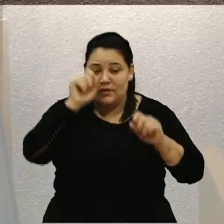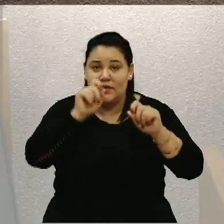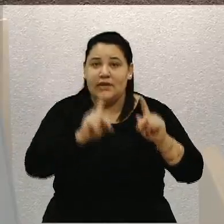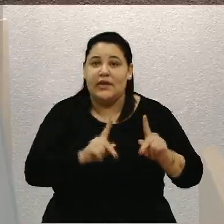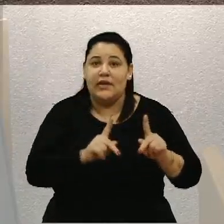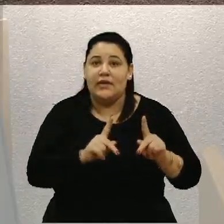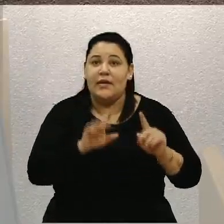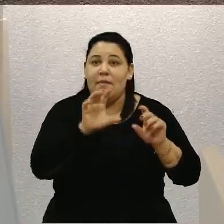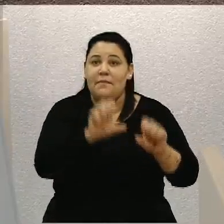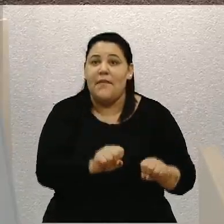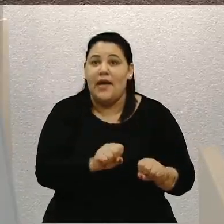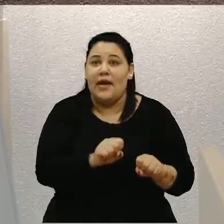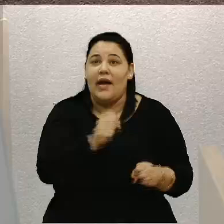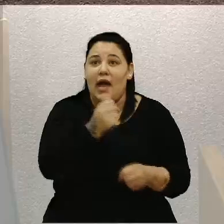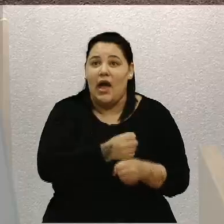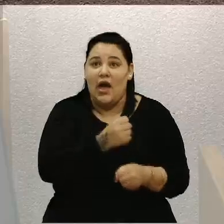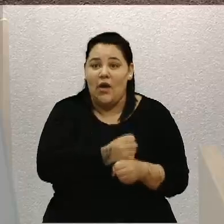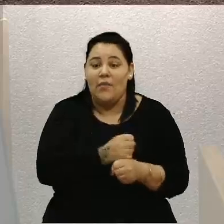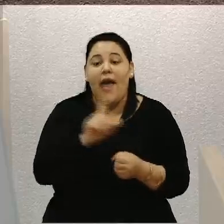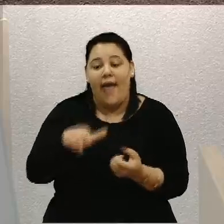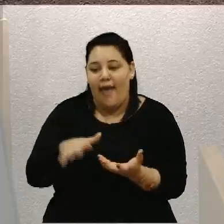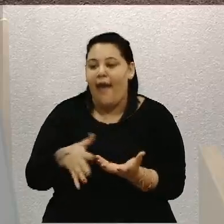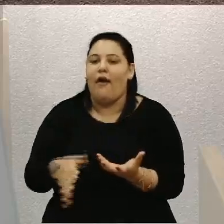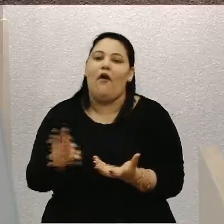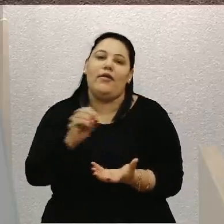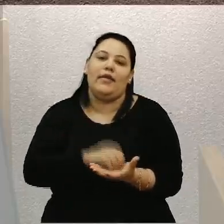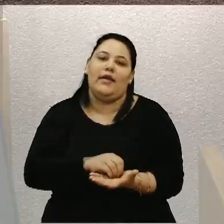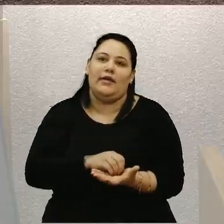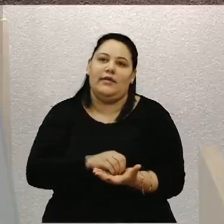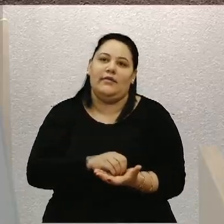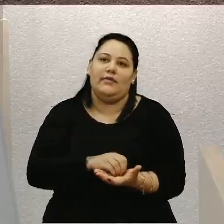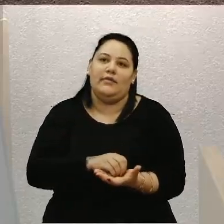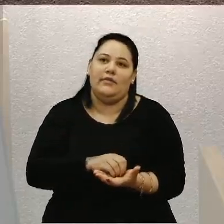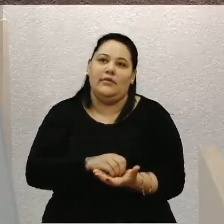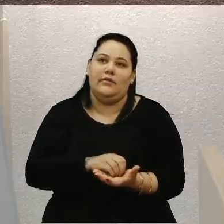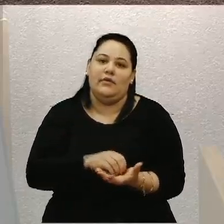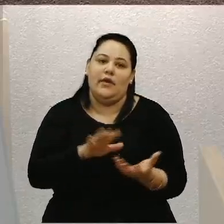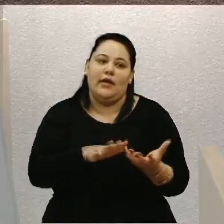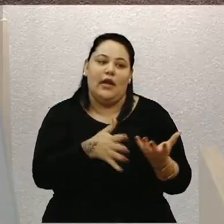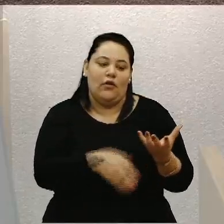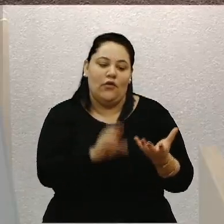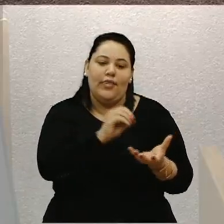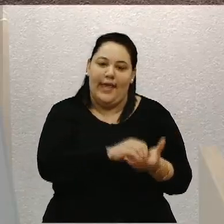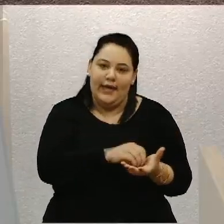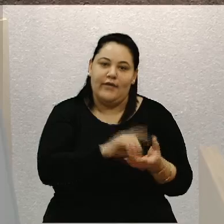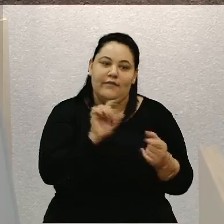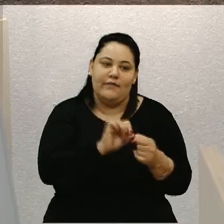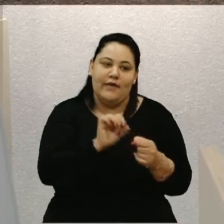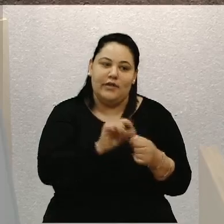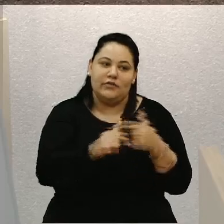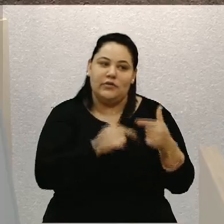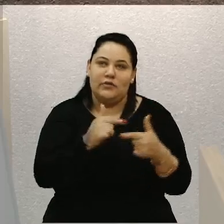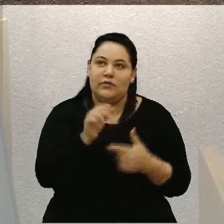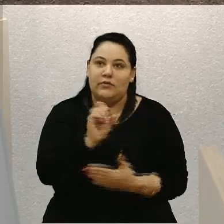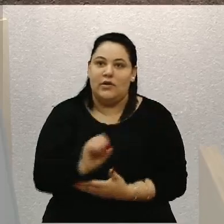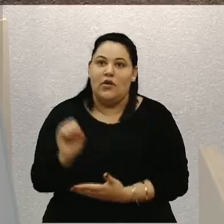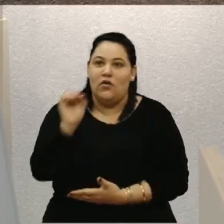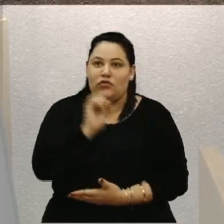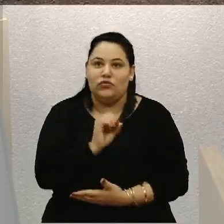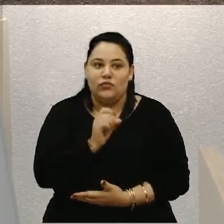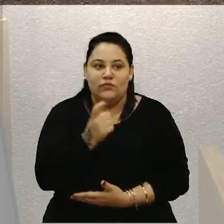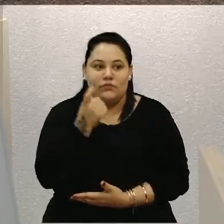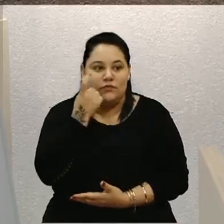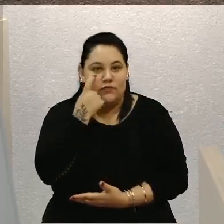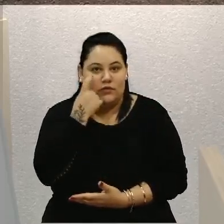Codeca. Aliás, a Codeca que faz um serviço de excelência. Veja os asfaltamentos